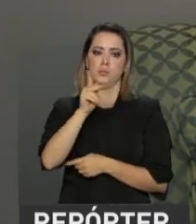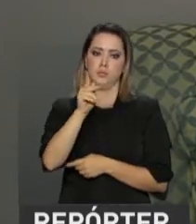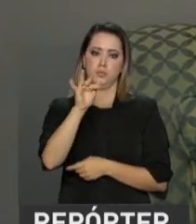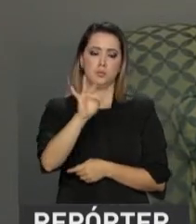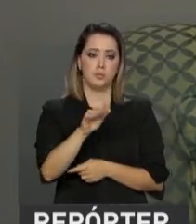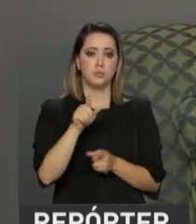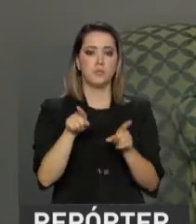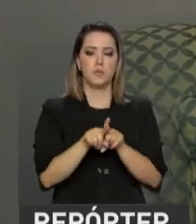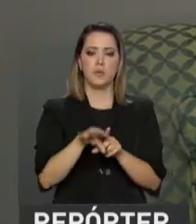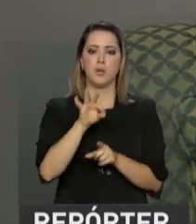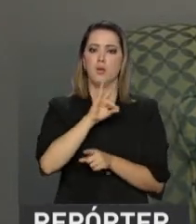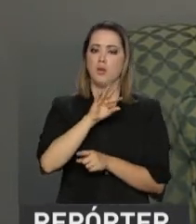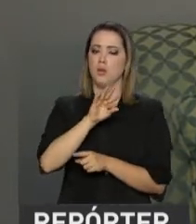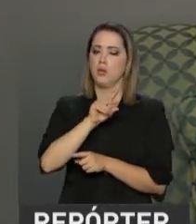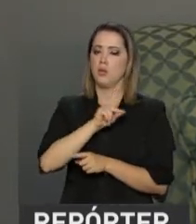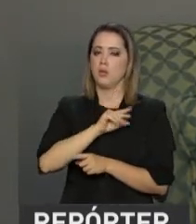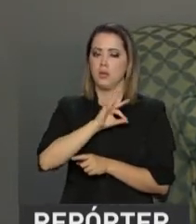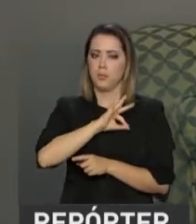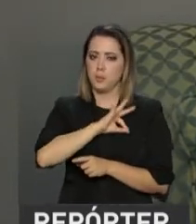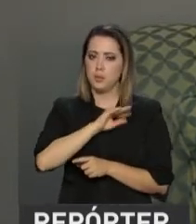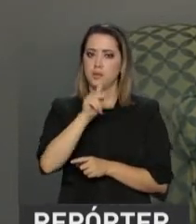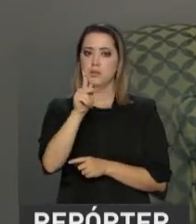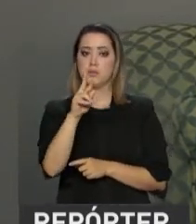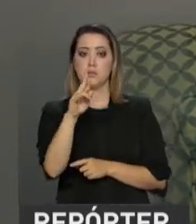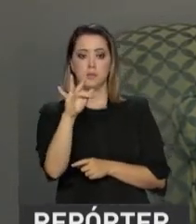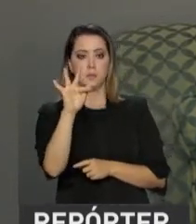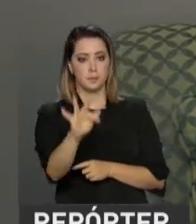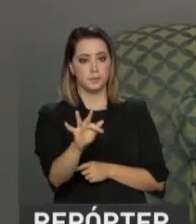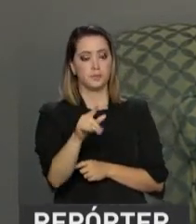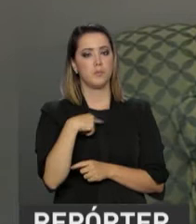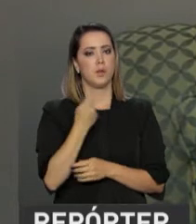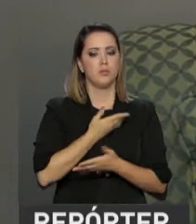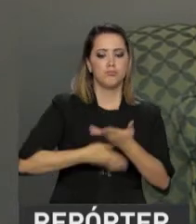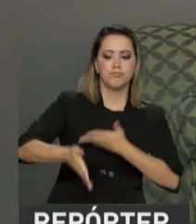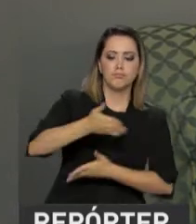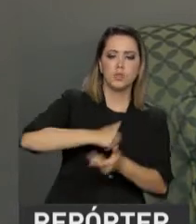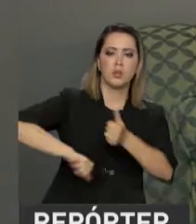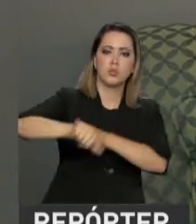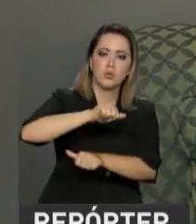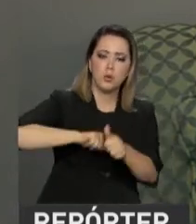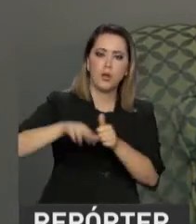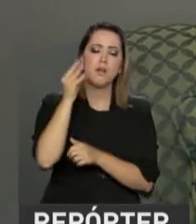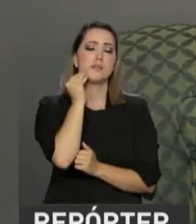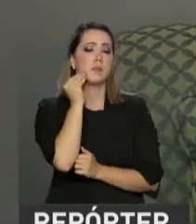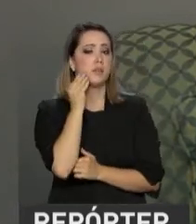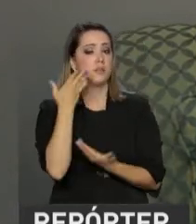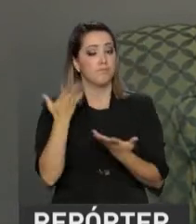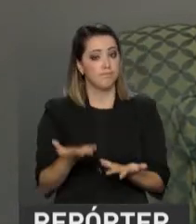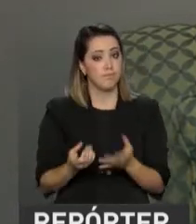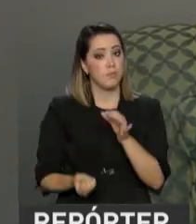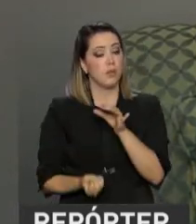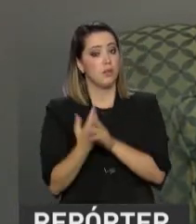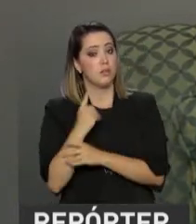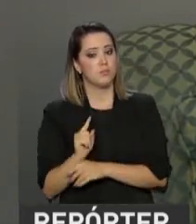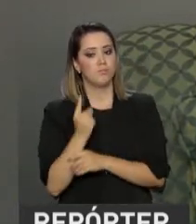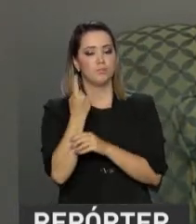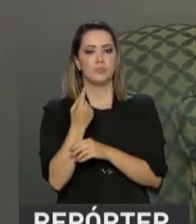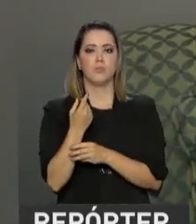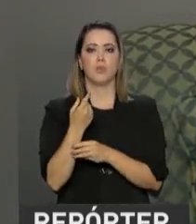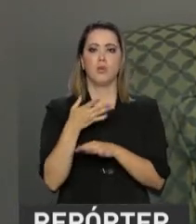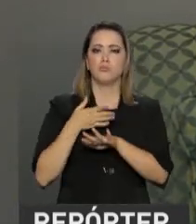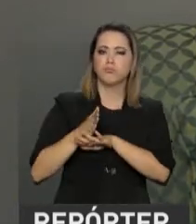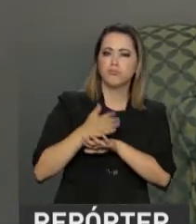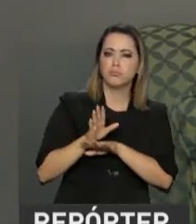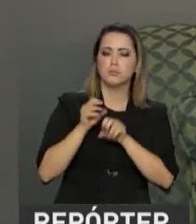Federal, Academia da Polícia Rodoviária Federal, para compartilharmos experiência e criarmos um método